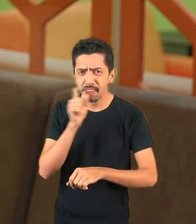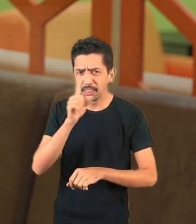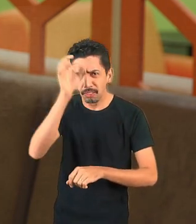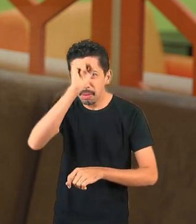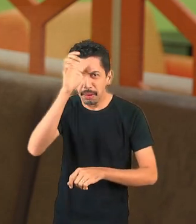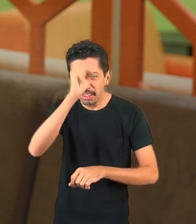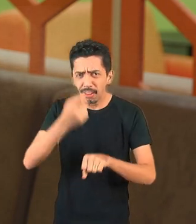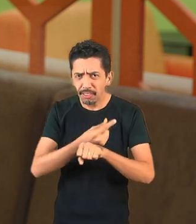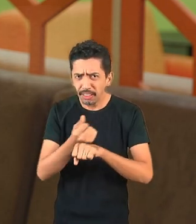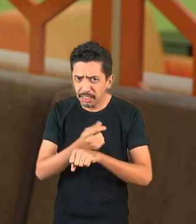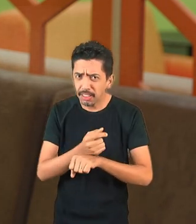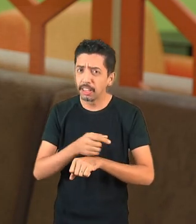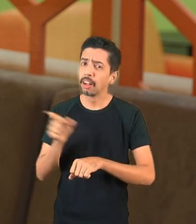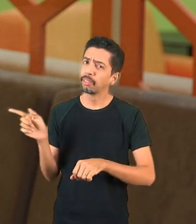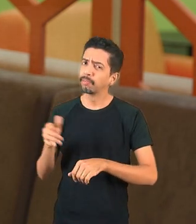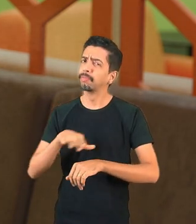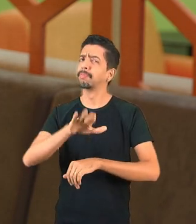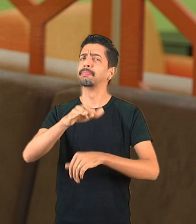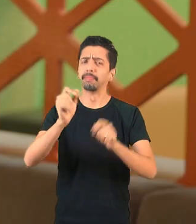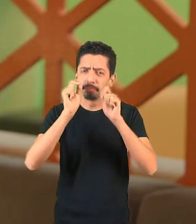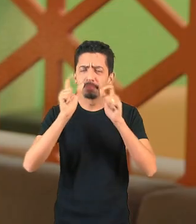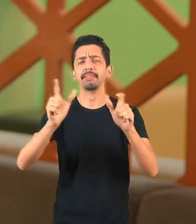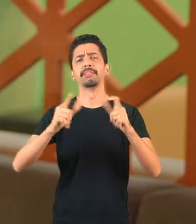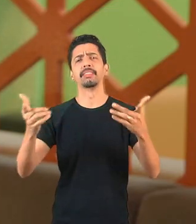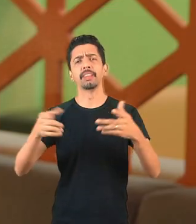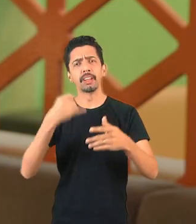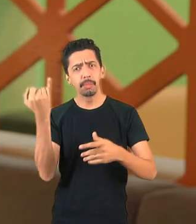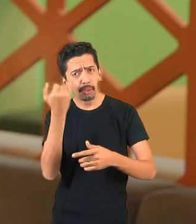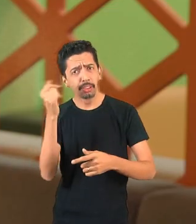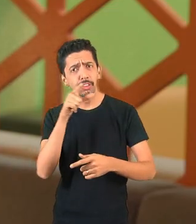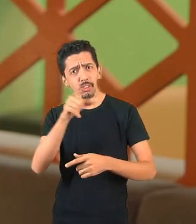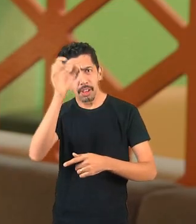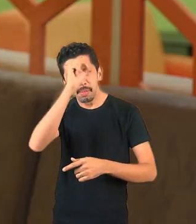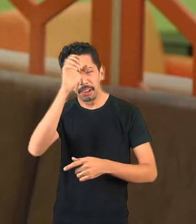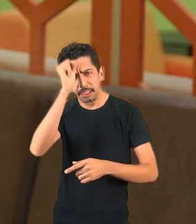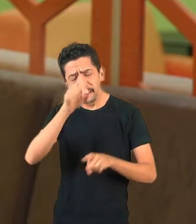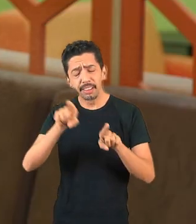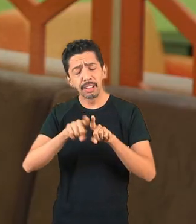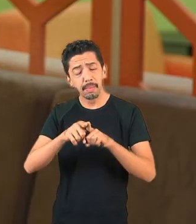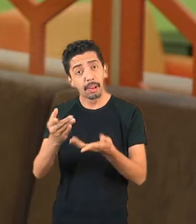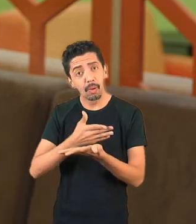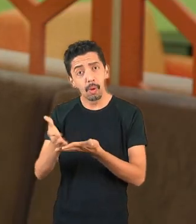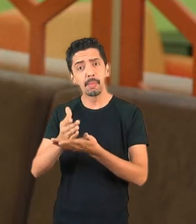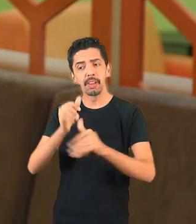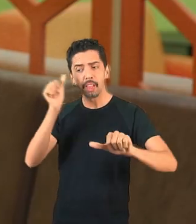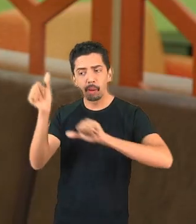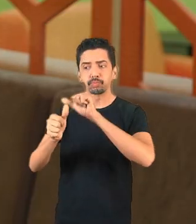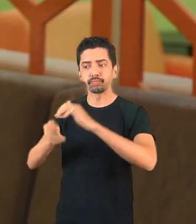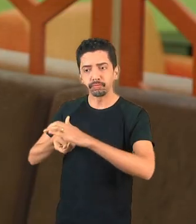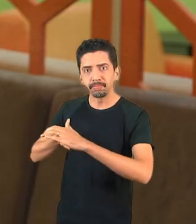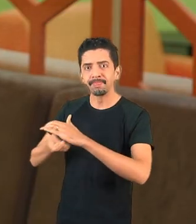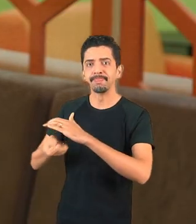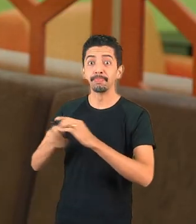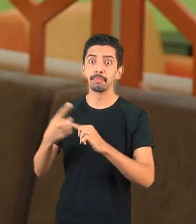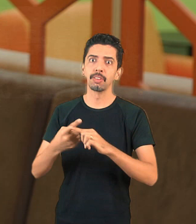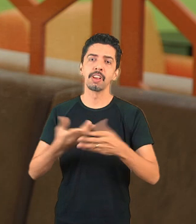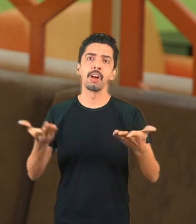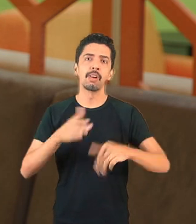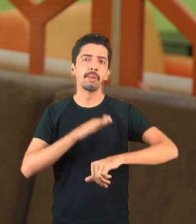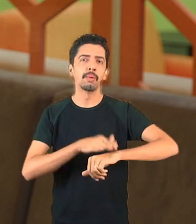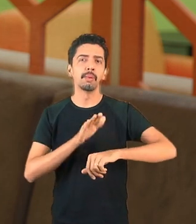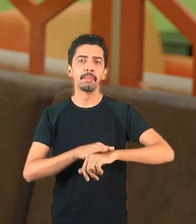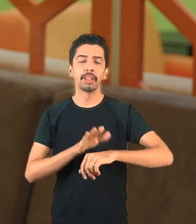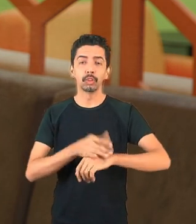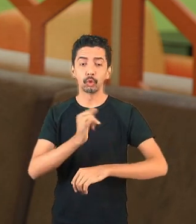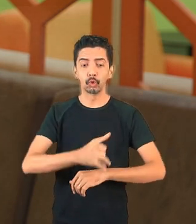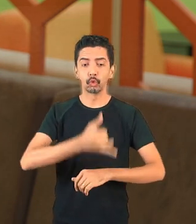porque é importante que esteja assim educado e se torne um investidor. E nesse momento que estamos com os juros em